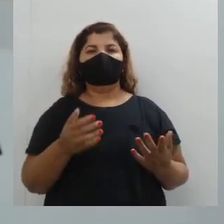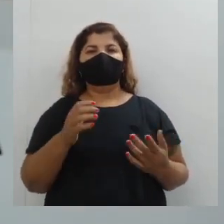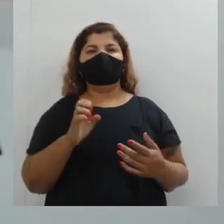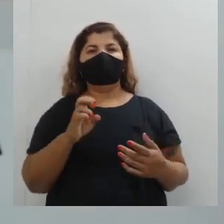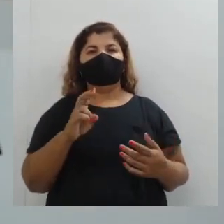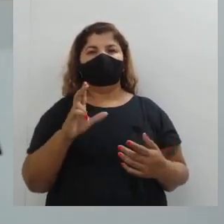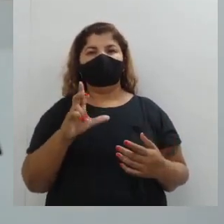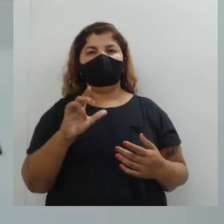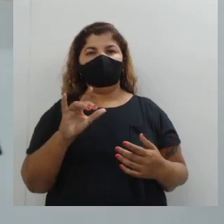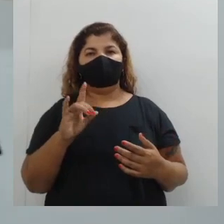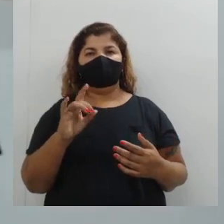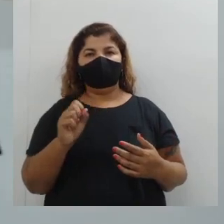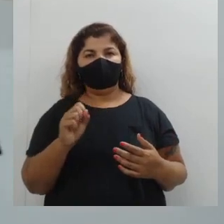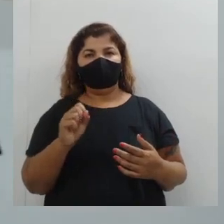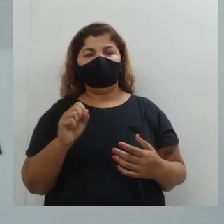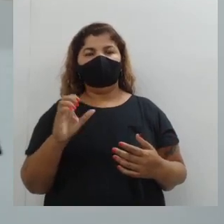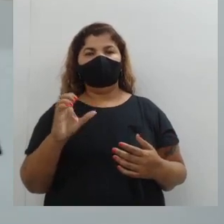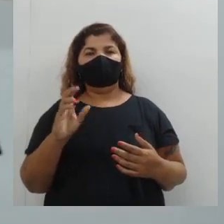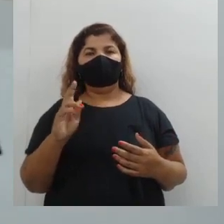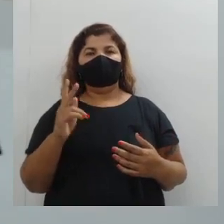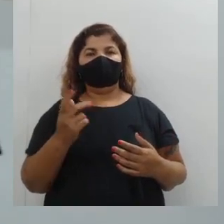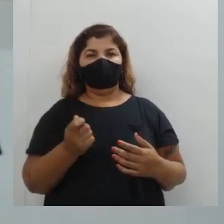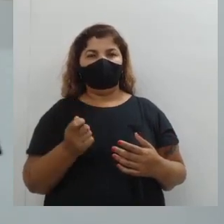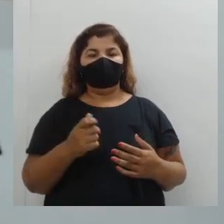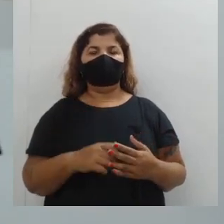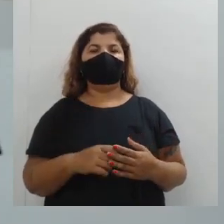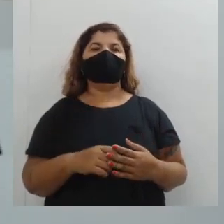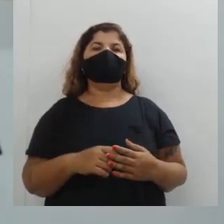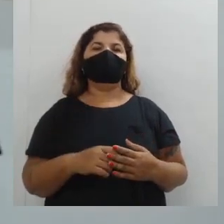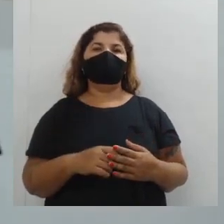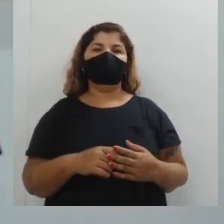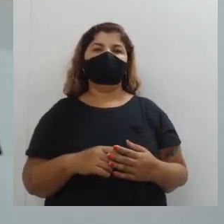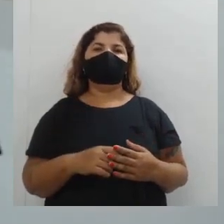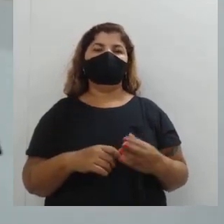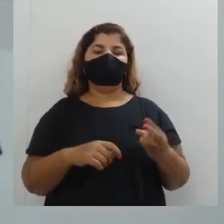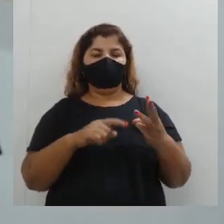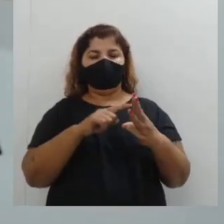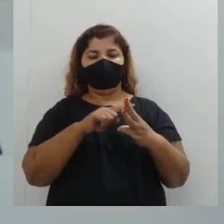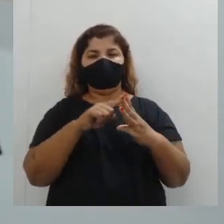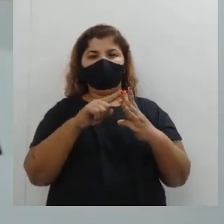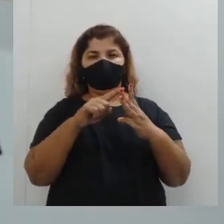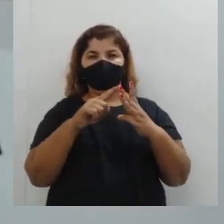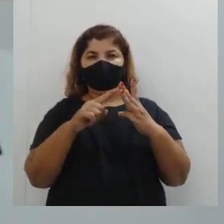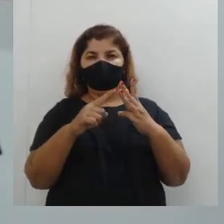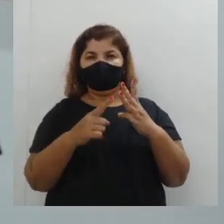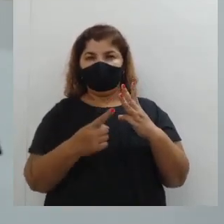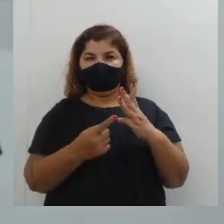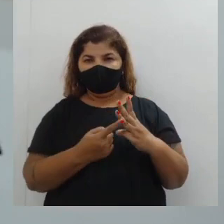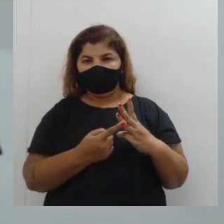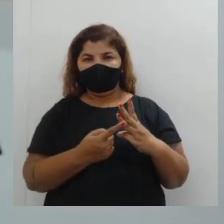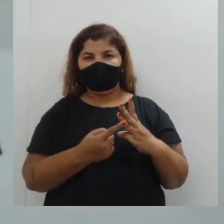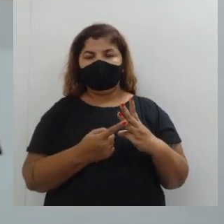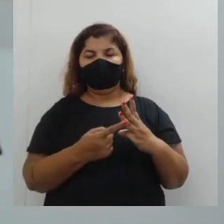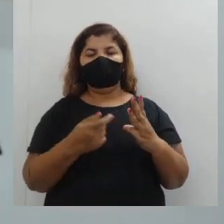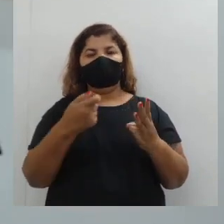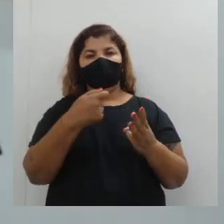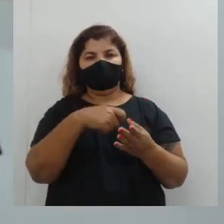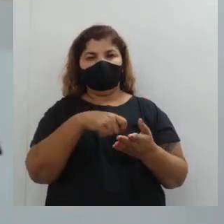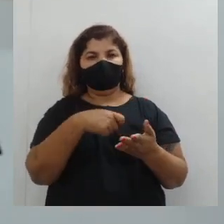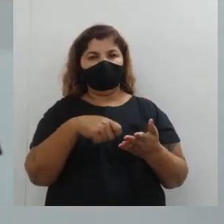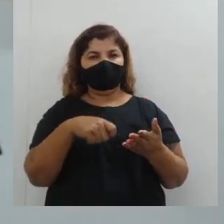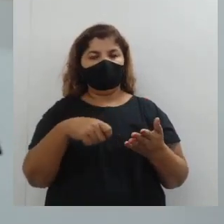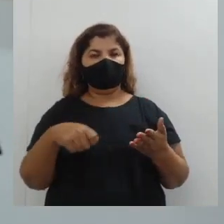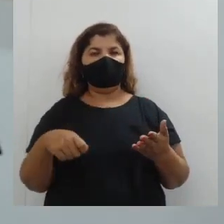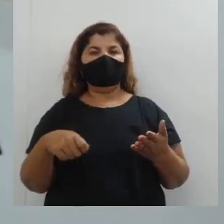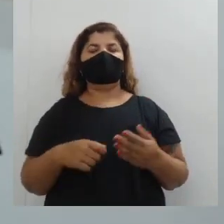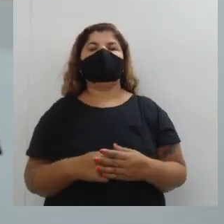Euclides da Cunha, anota aí. Lima Barreto, Monteiro Lobato, Euclides da